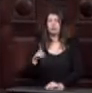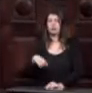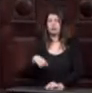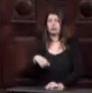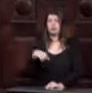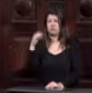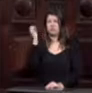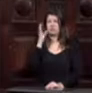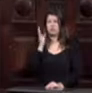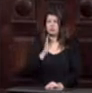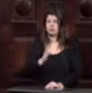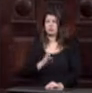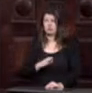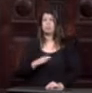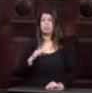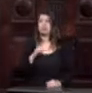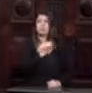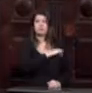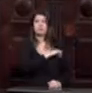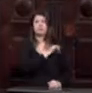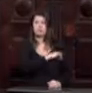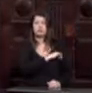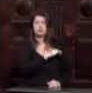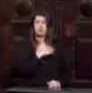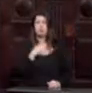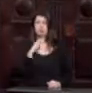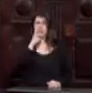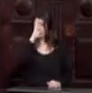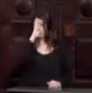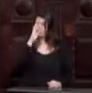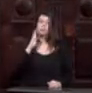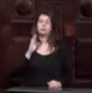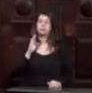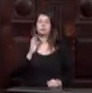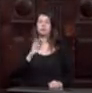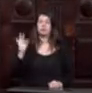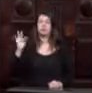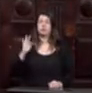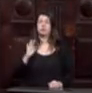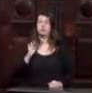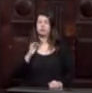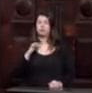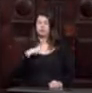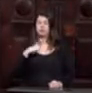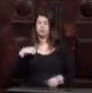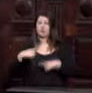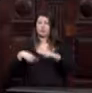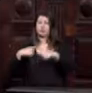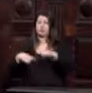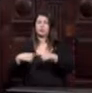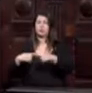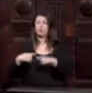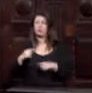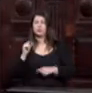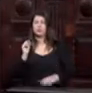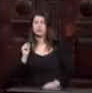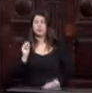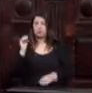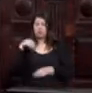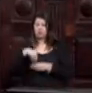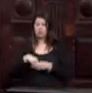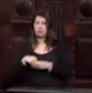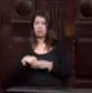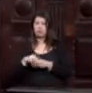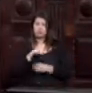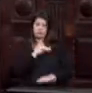o Brasil, um dos países, o Estado do Rio de Janeiro, uma das unidades da federação, que reproduzem, dentro da sua